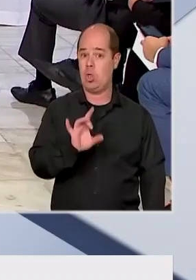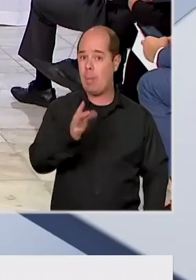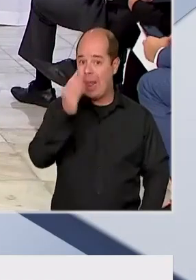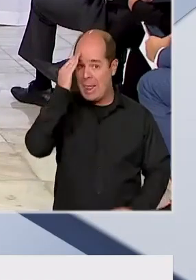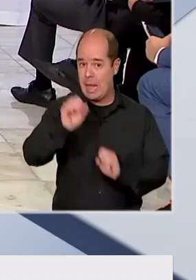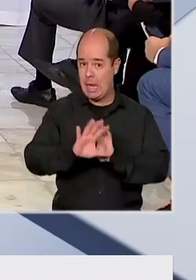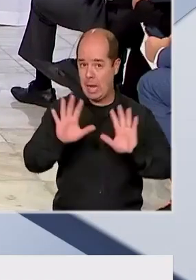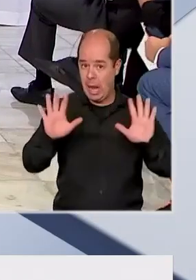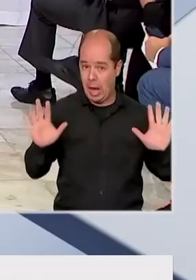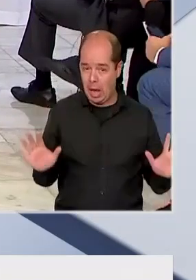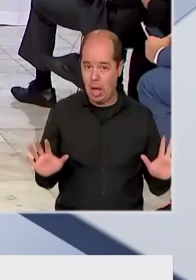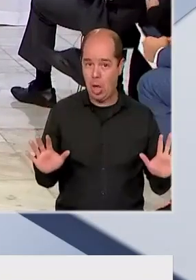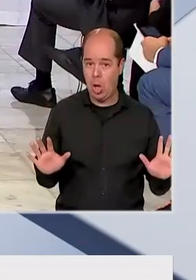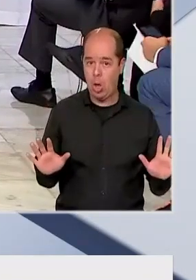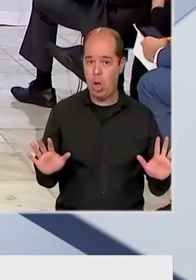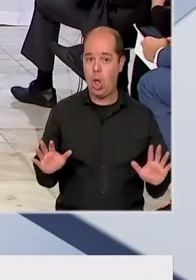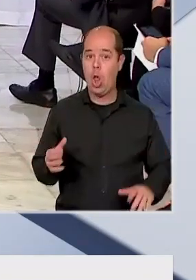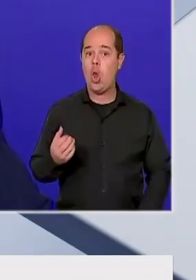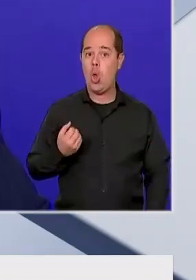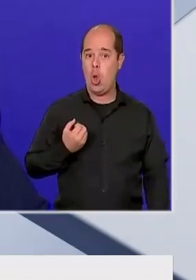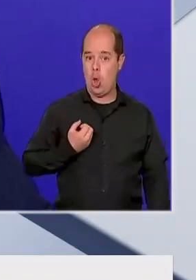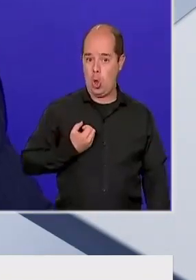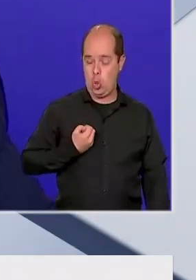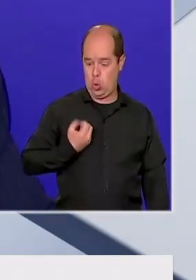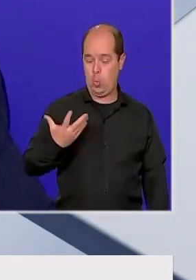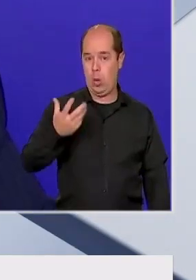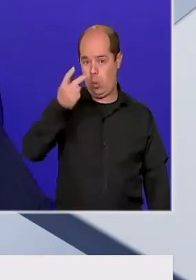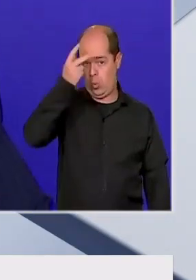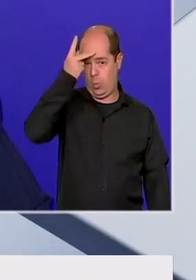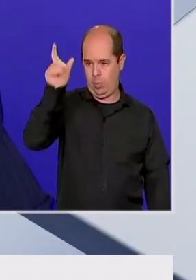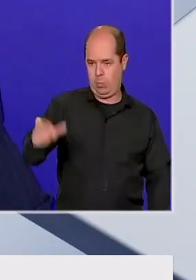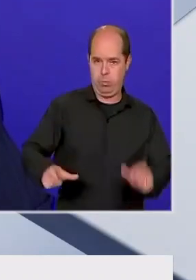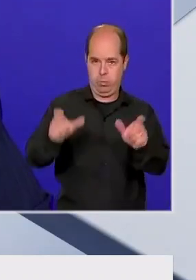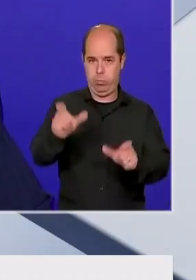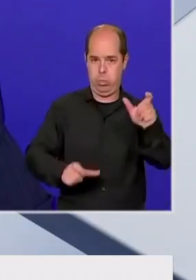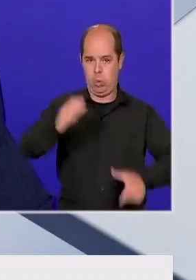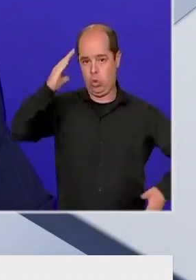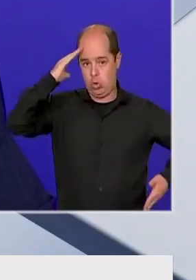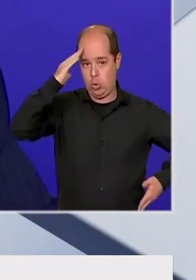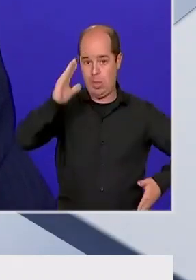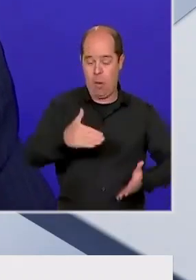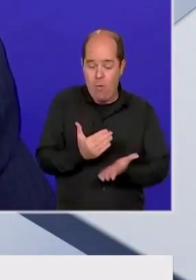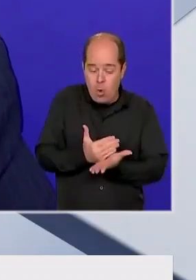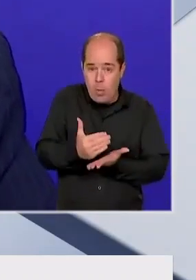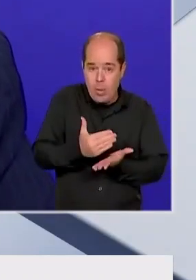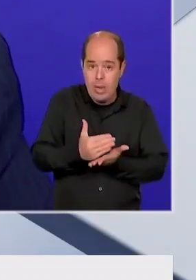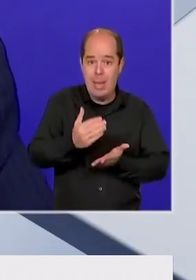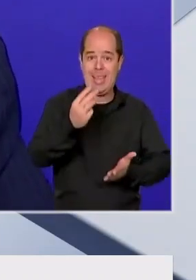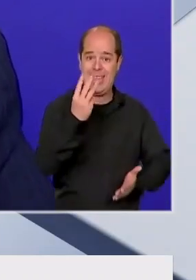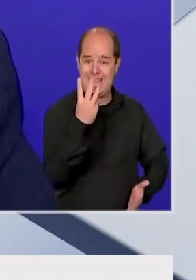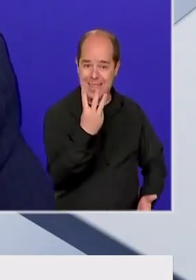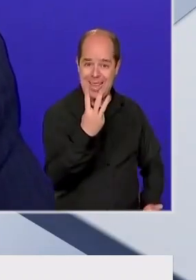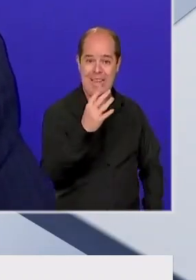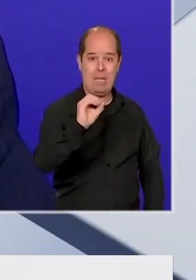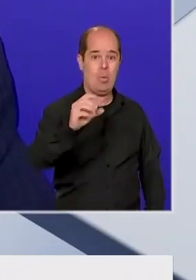tem que ser uma a GL é uma ação bombeiro é para pagar o fogo é para tentar parar o neg aí a gente precisa ter